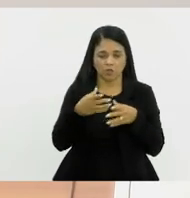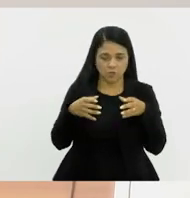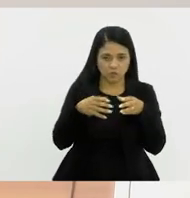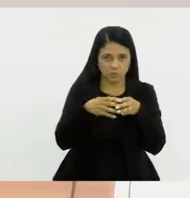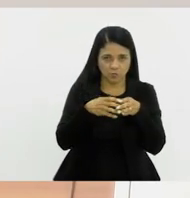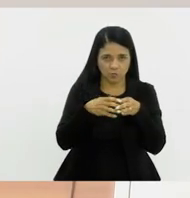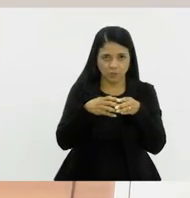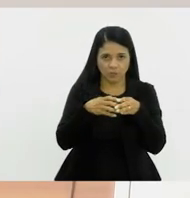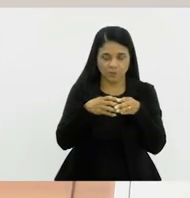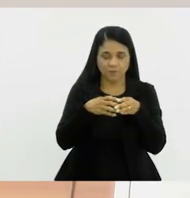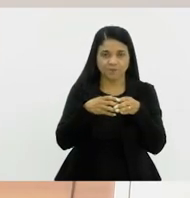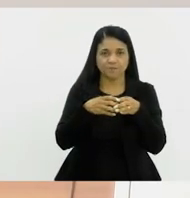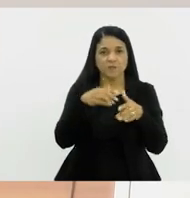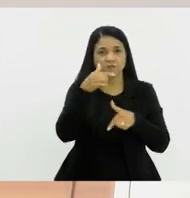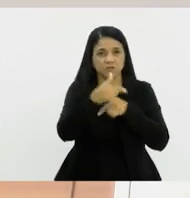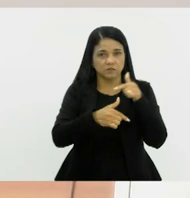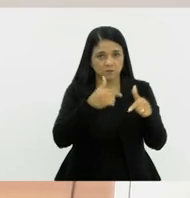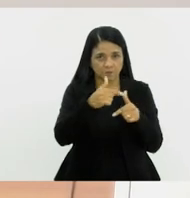parlamentar, podemos